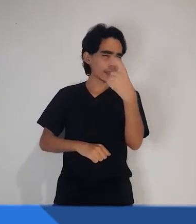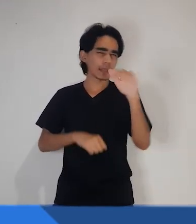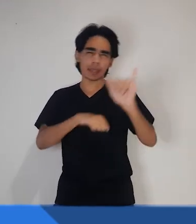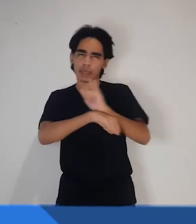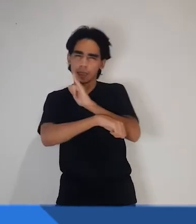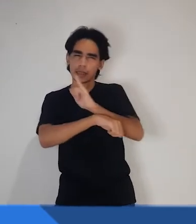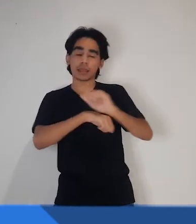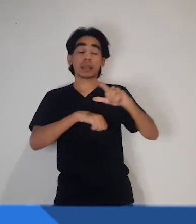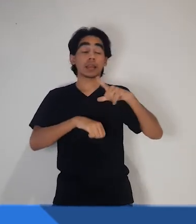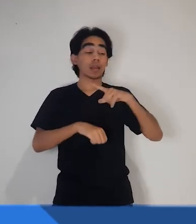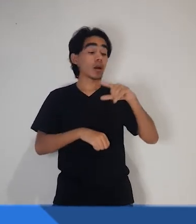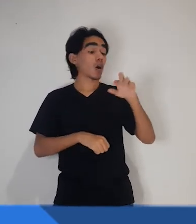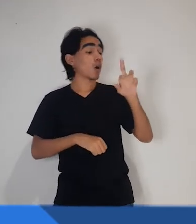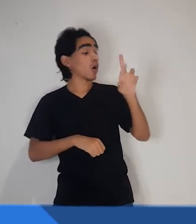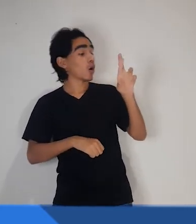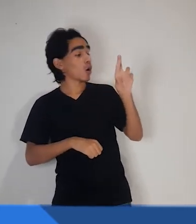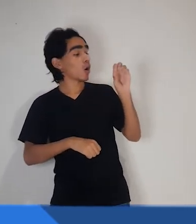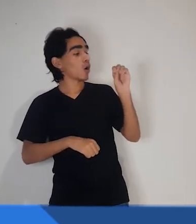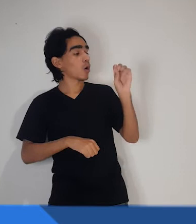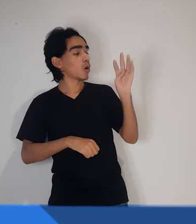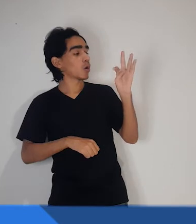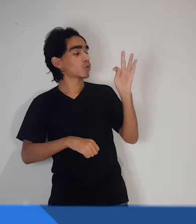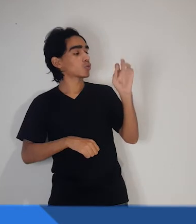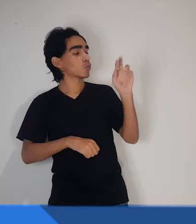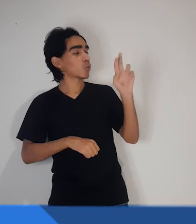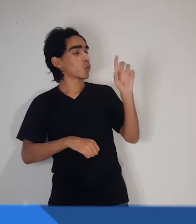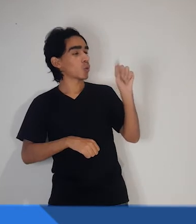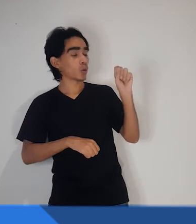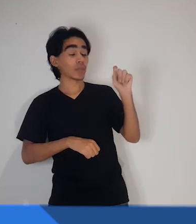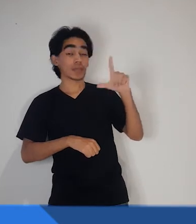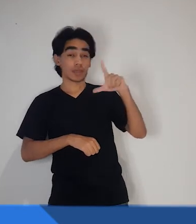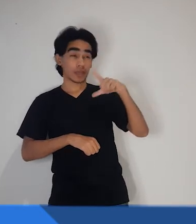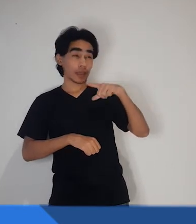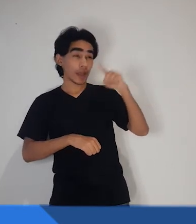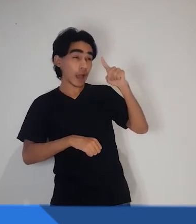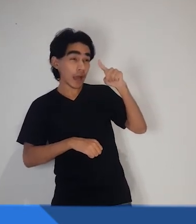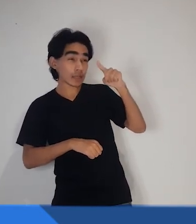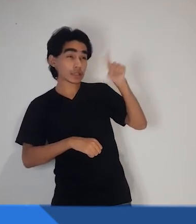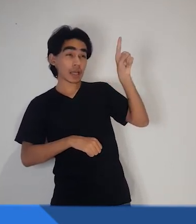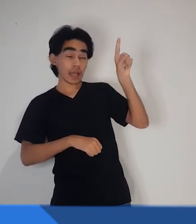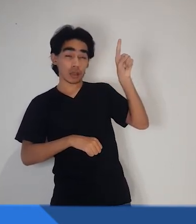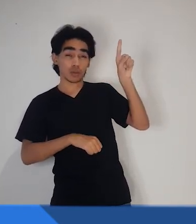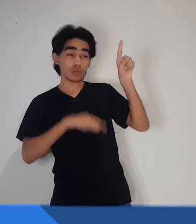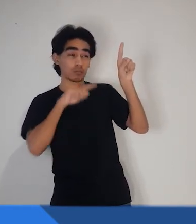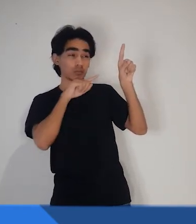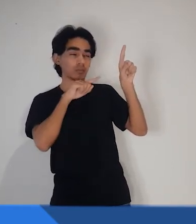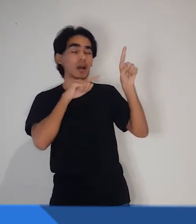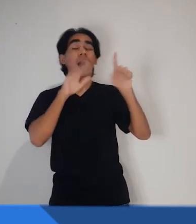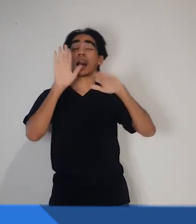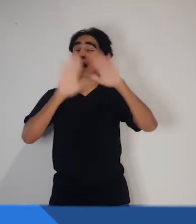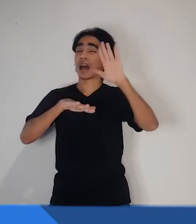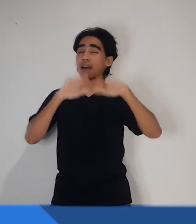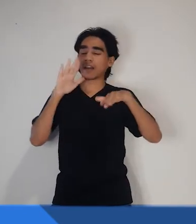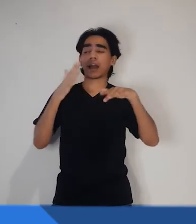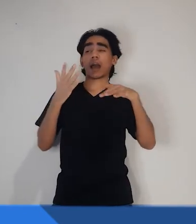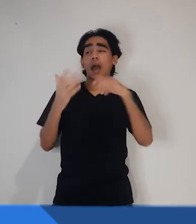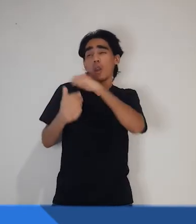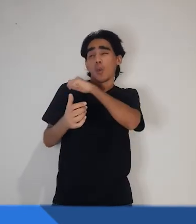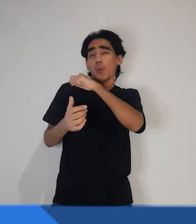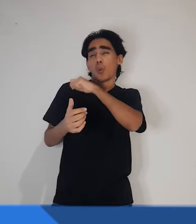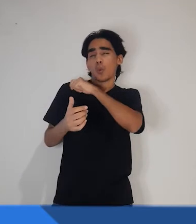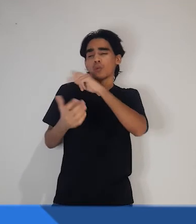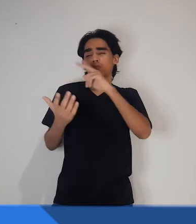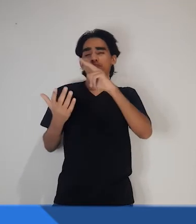interessante. Como o rótulo tem um acento agudo no O e pode ser que o estudante escreva rótulo sem